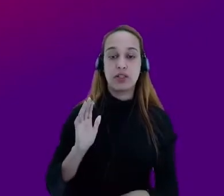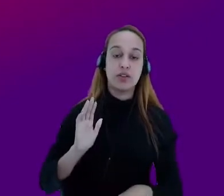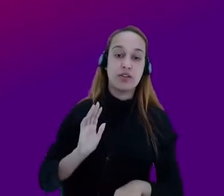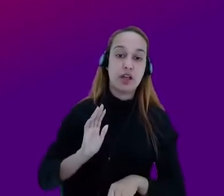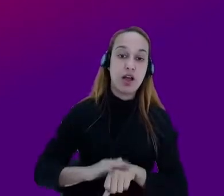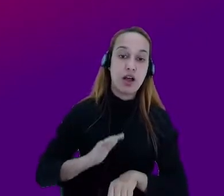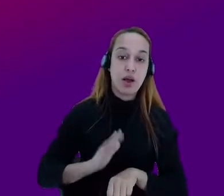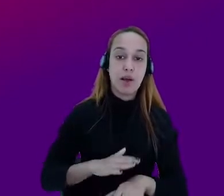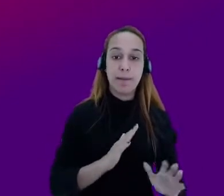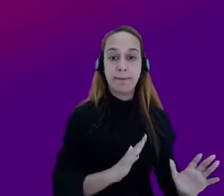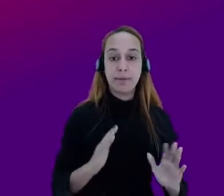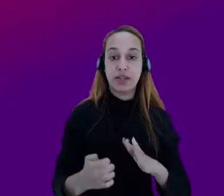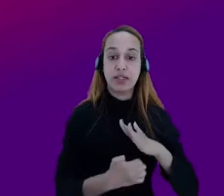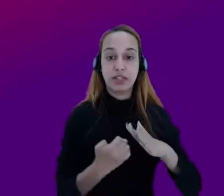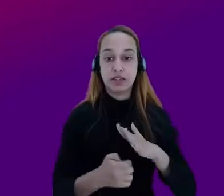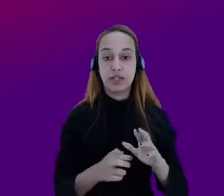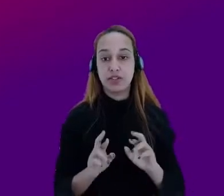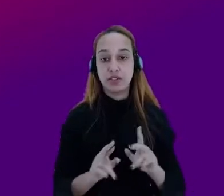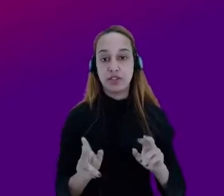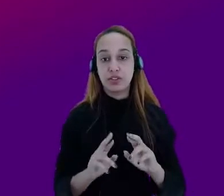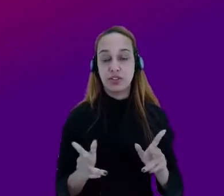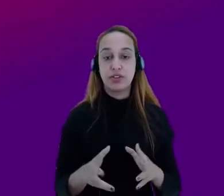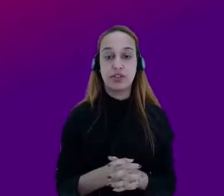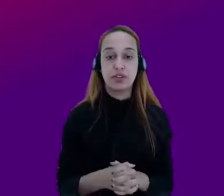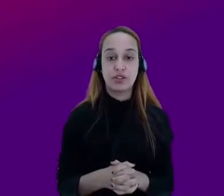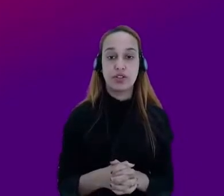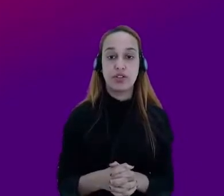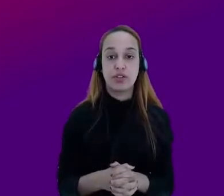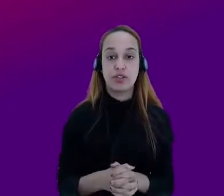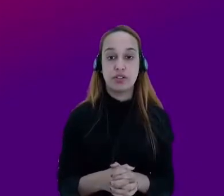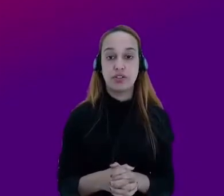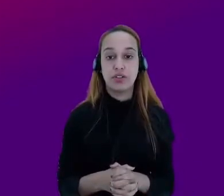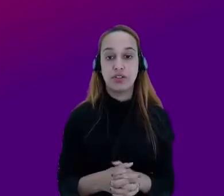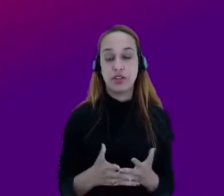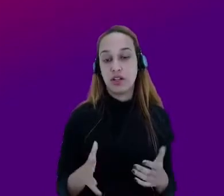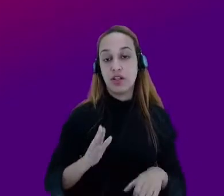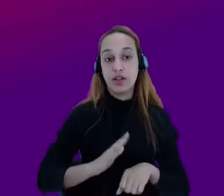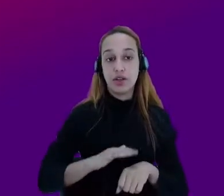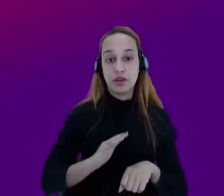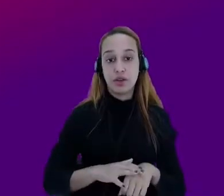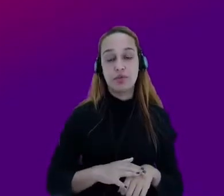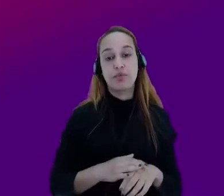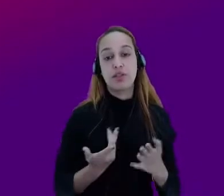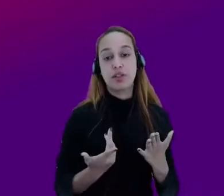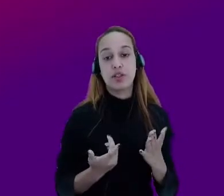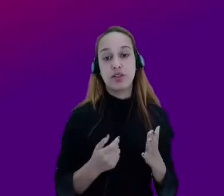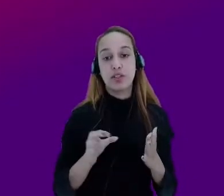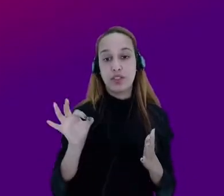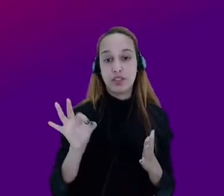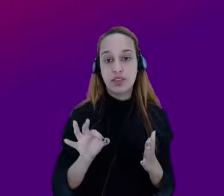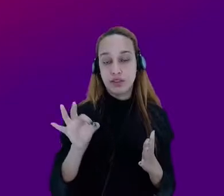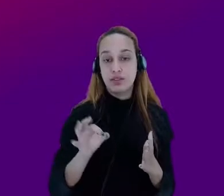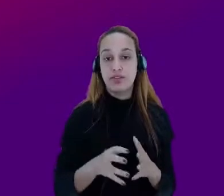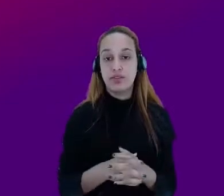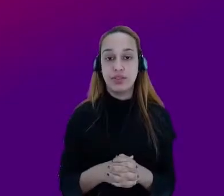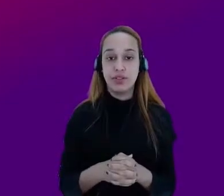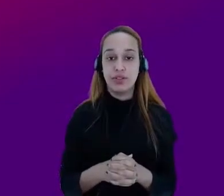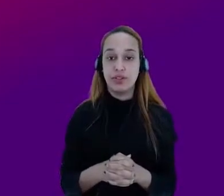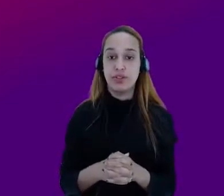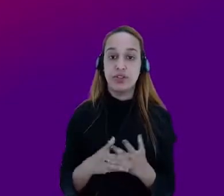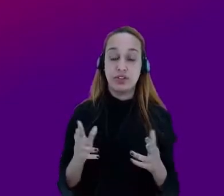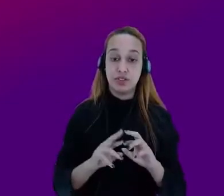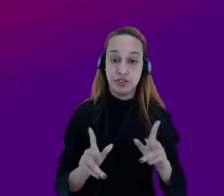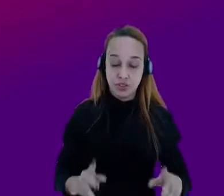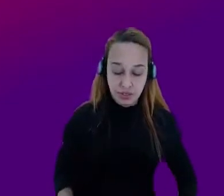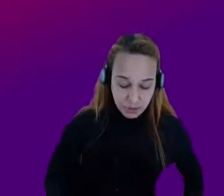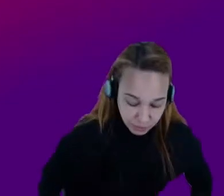cobertura para empresas de setores diferentes, com a mesma taxa, com o mesmo... Porque são riscos diferentes. E, às vezes,